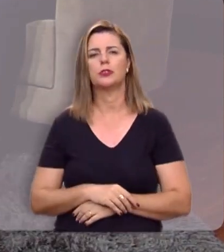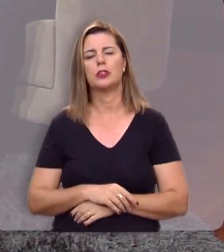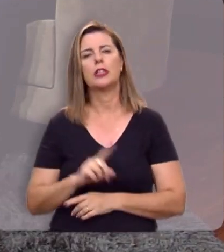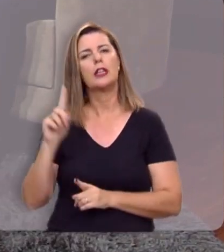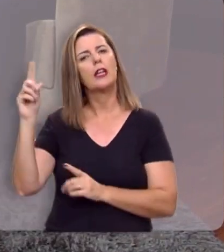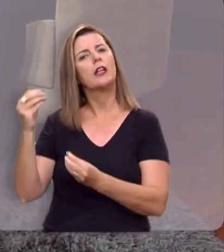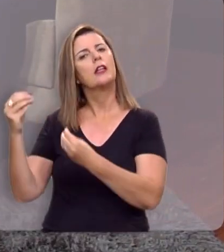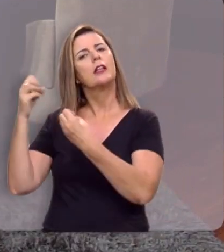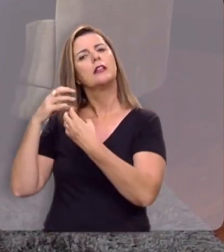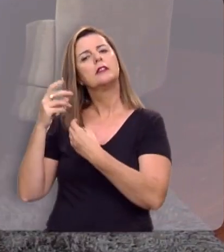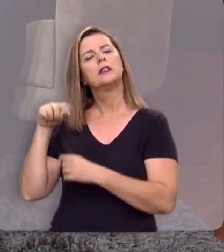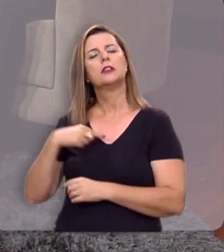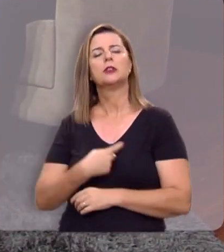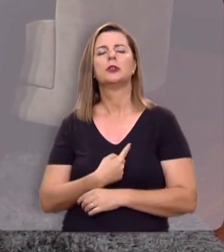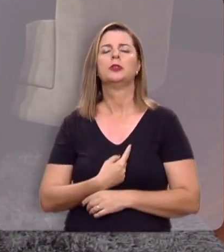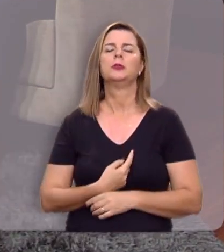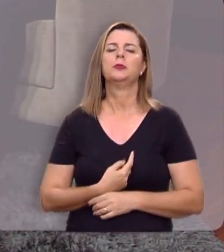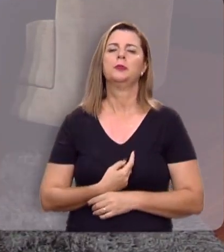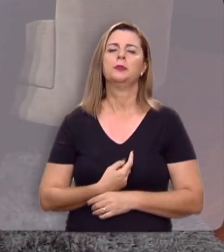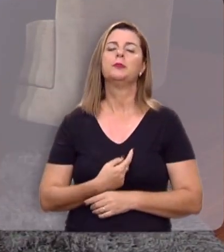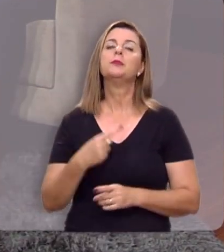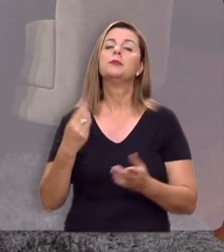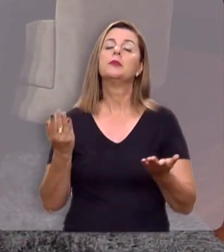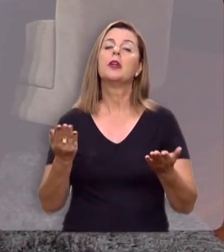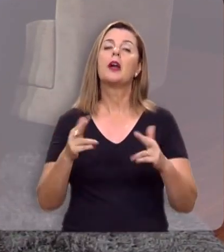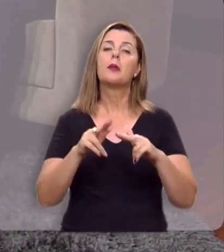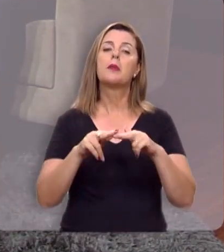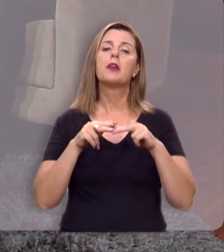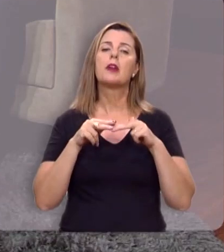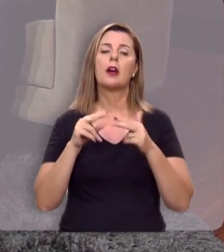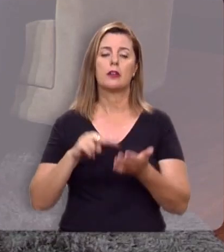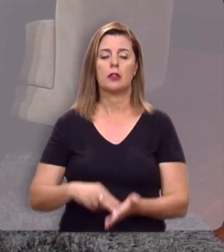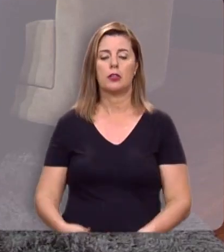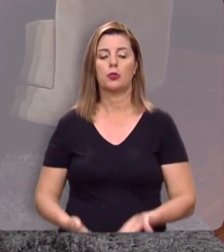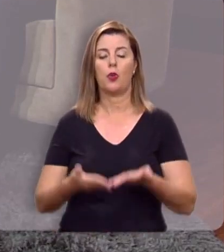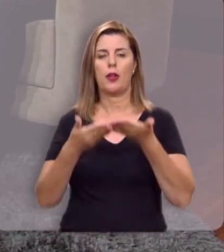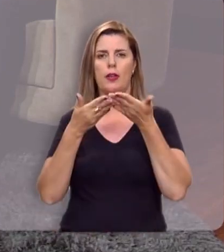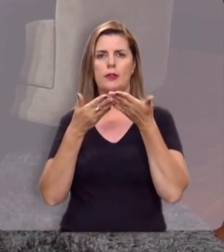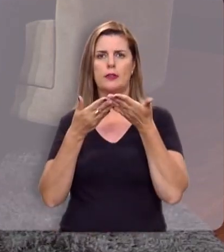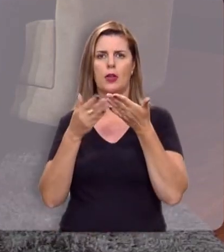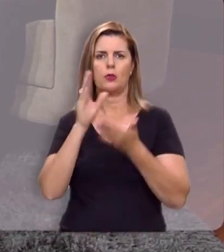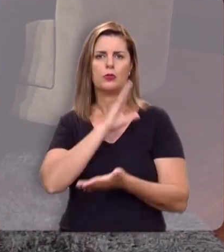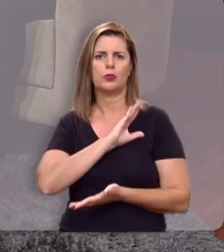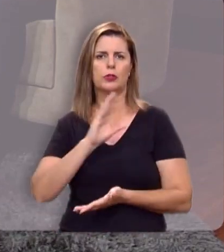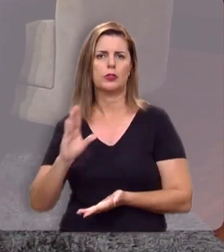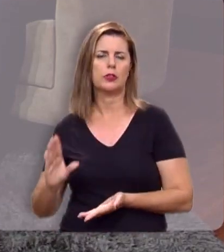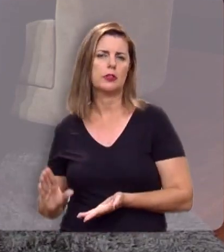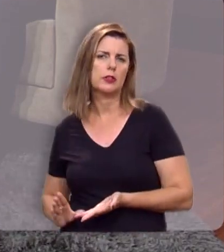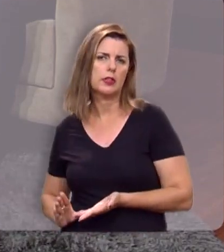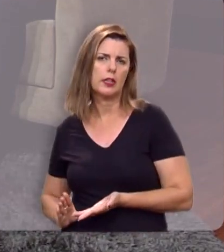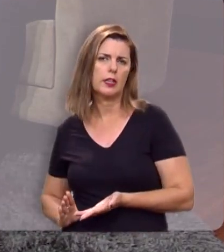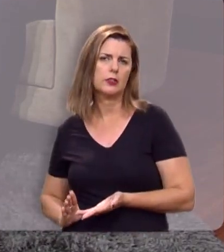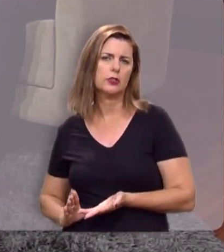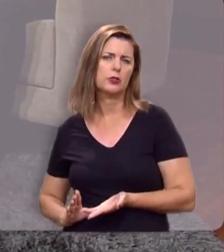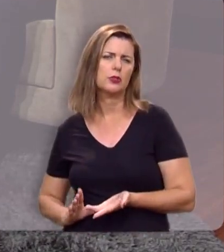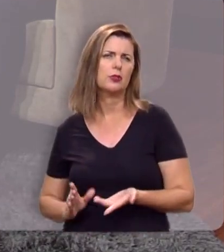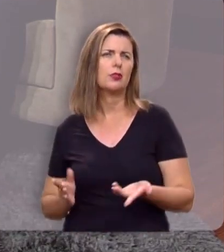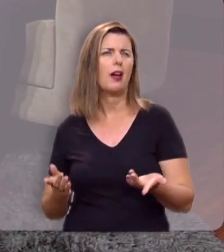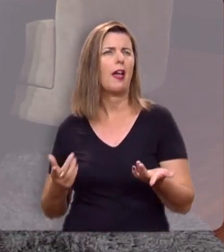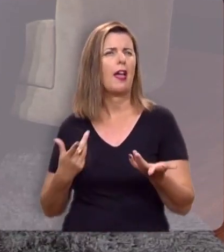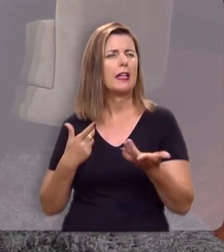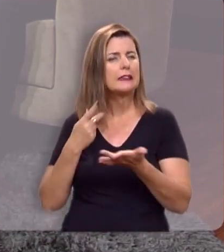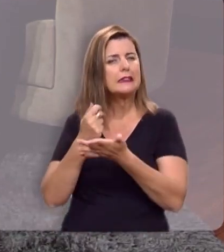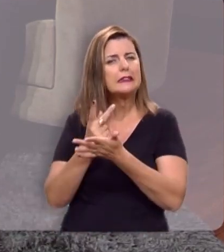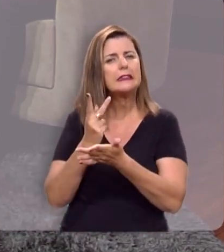é quem nos ensina, né? E essa questão da própria ressurreição de Cristo, pastor Rosta, ela é